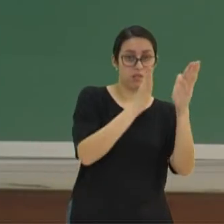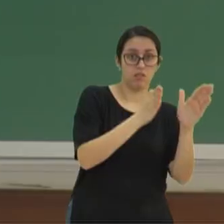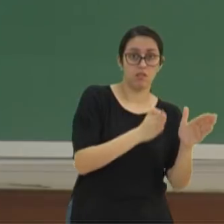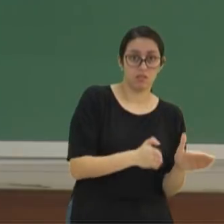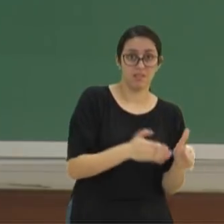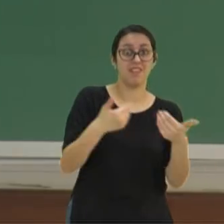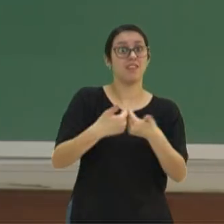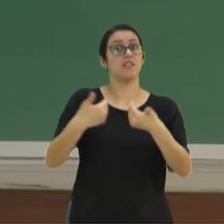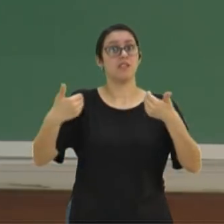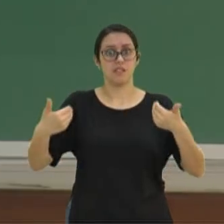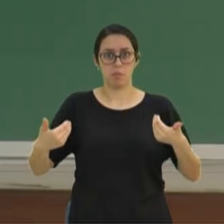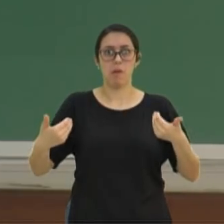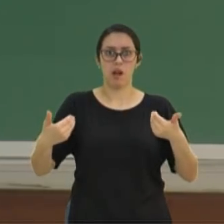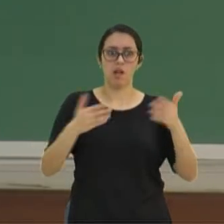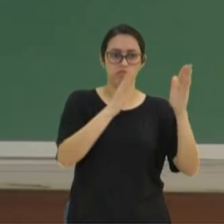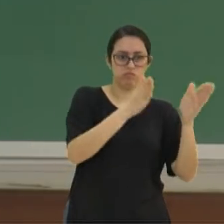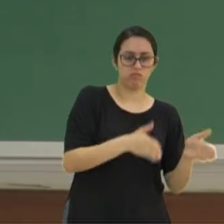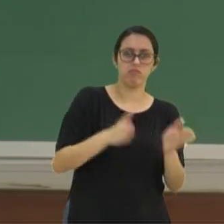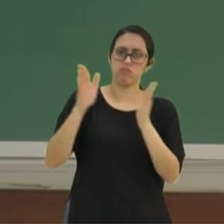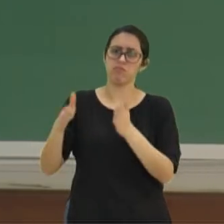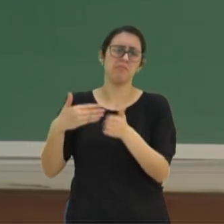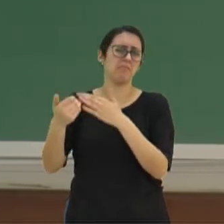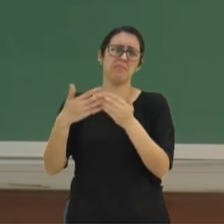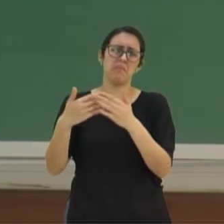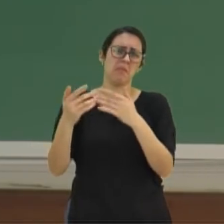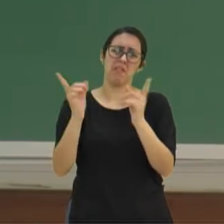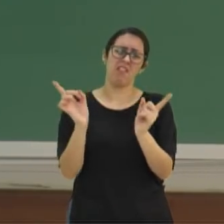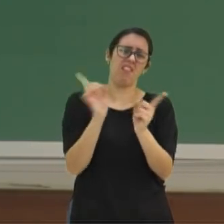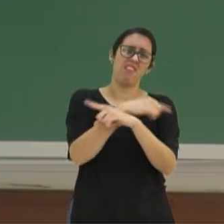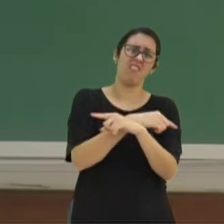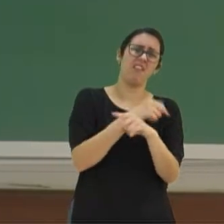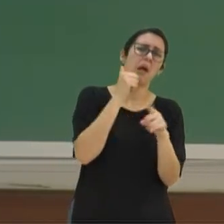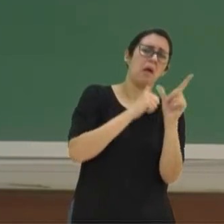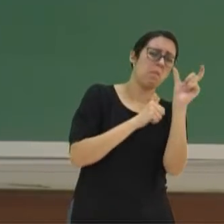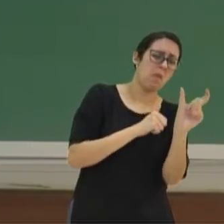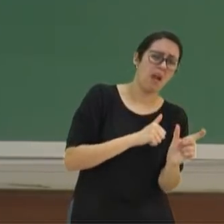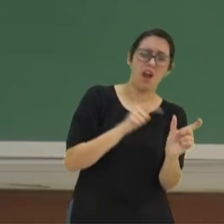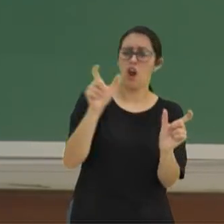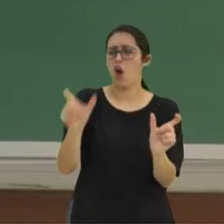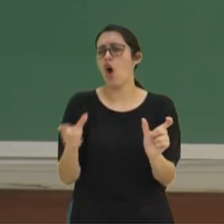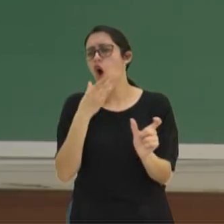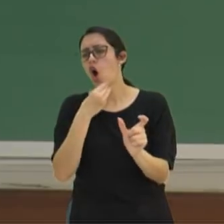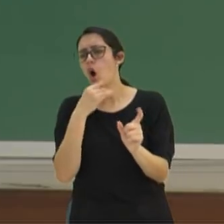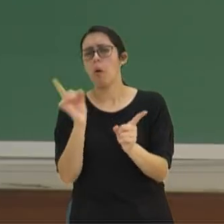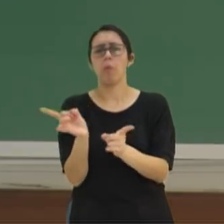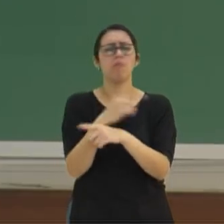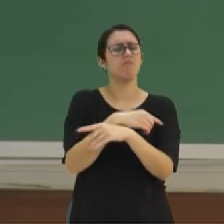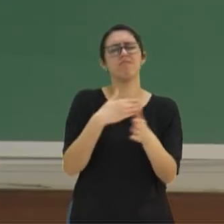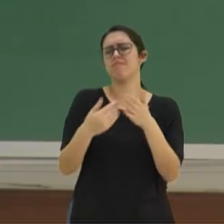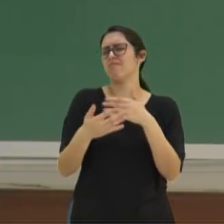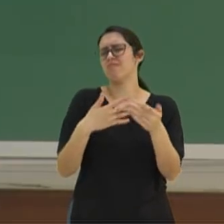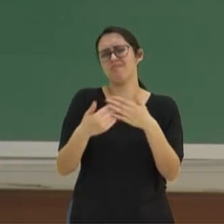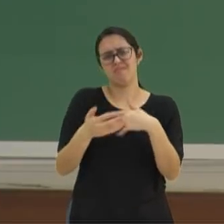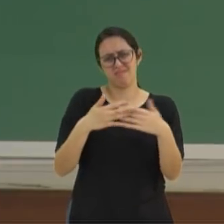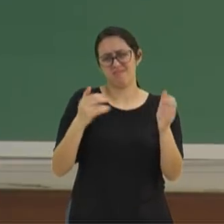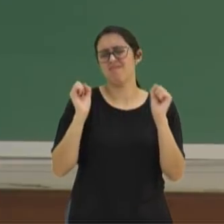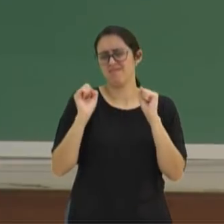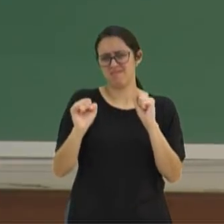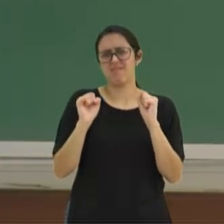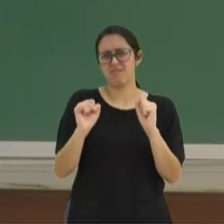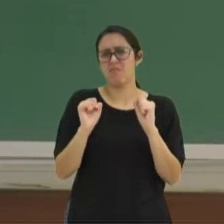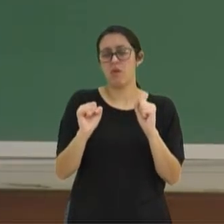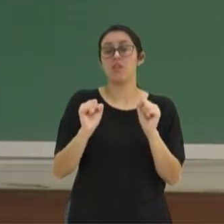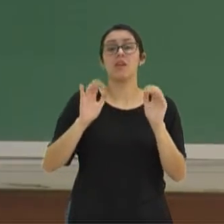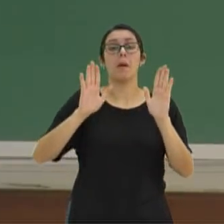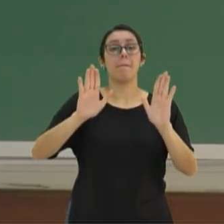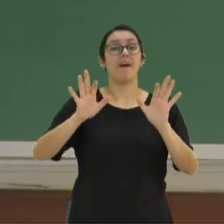reais, não tem problema a ordem que você monta. Lembra que a gente viu isso em aulas anteriores? A proporção pode ser montada de várias formas, desde